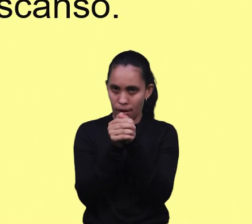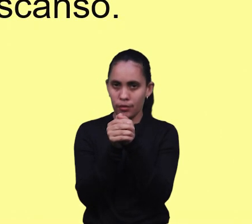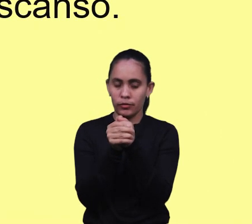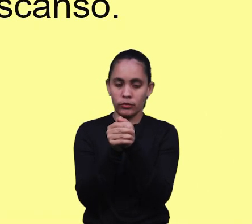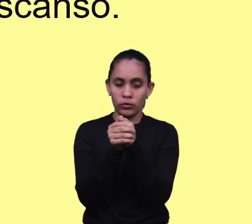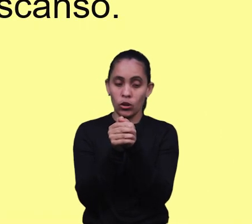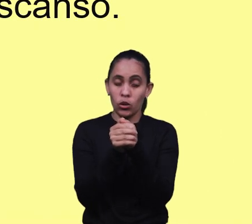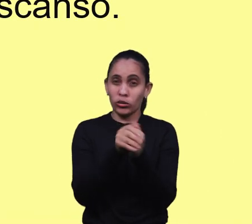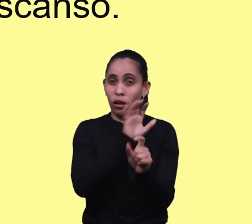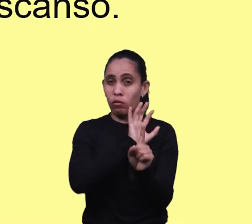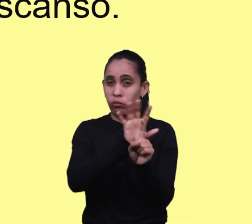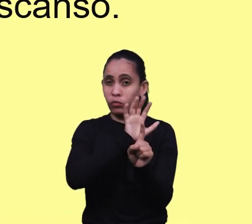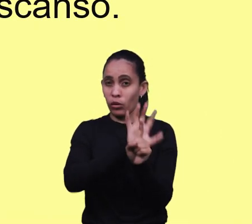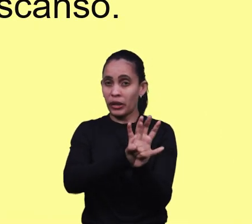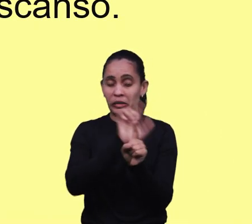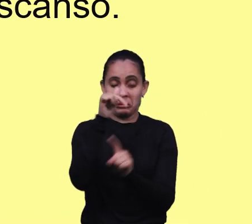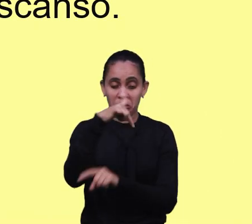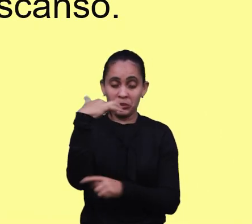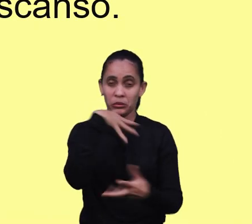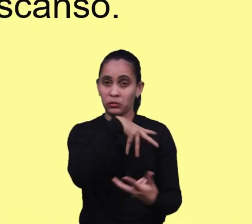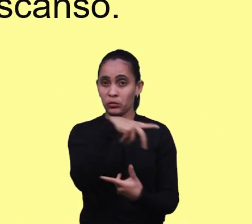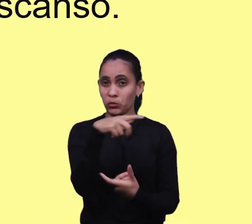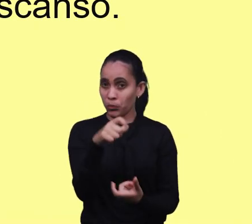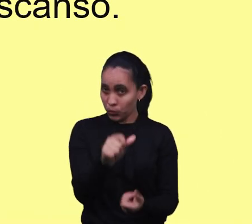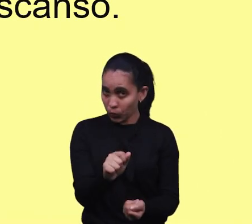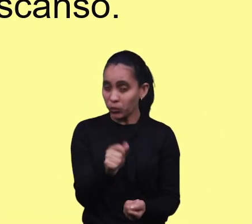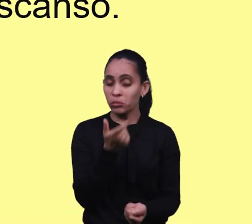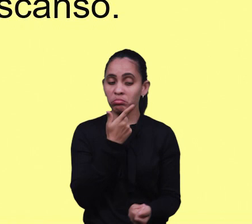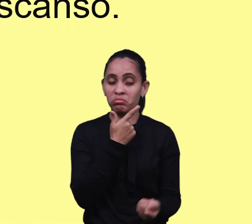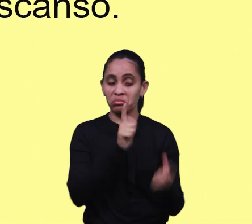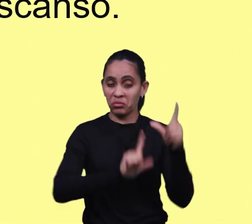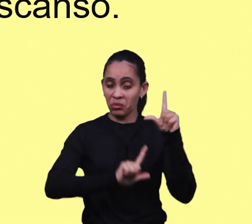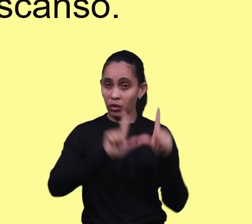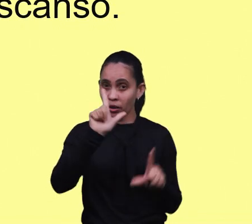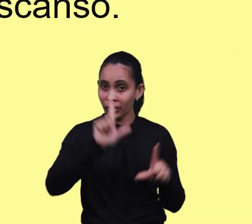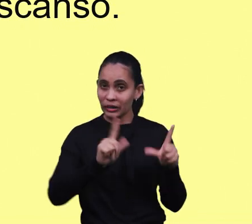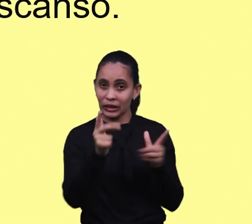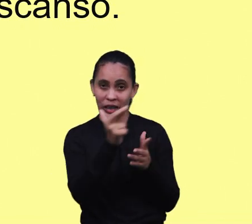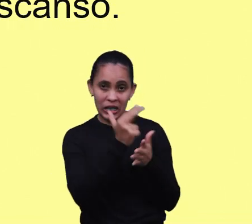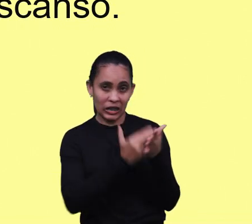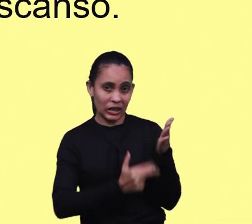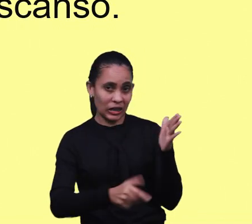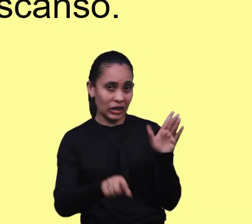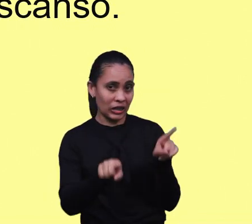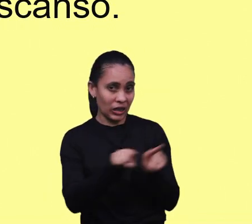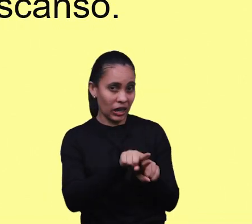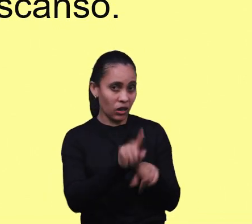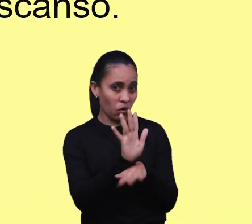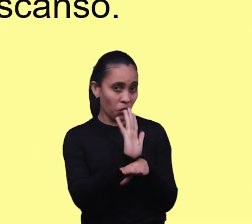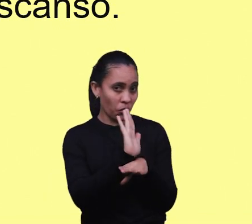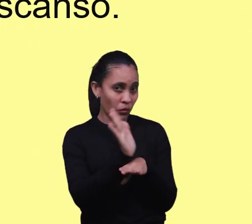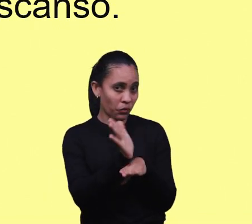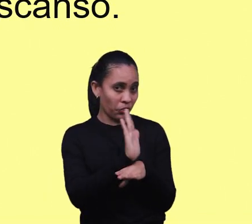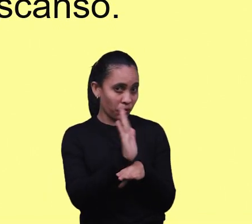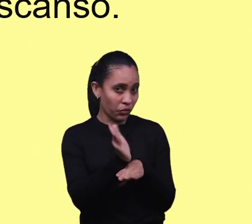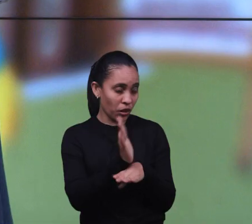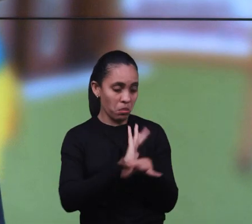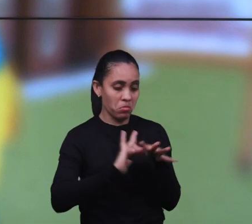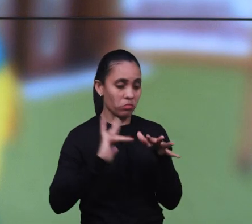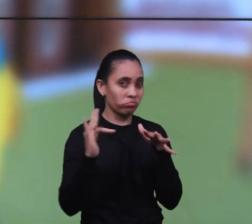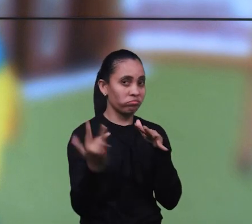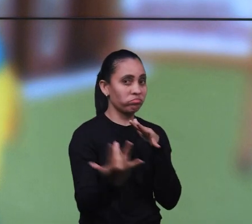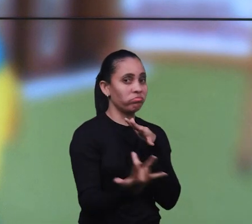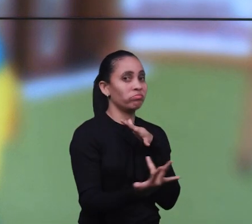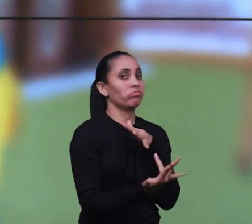mentes estão protegidas, guardadas dos perigos e das opressões desse mundo. Os desenhos,